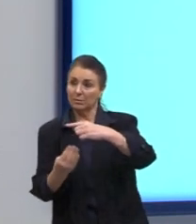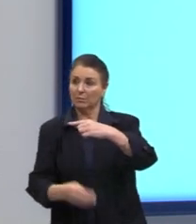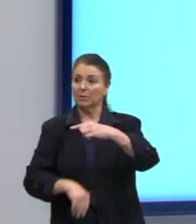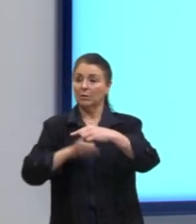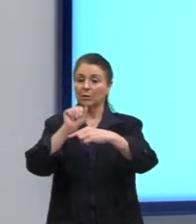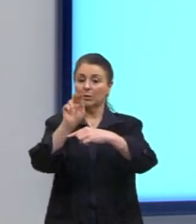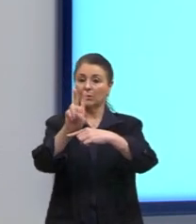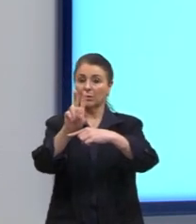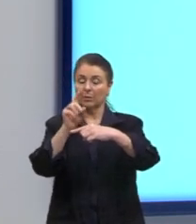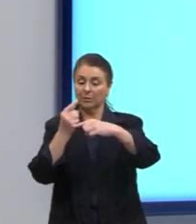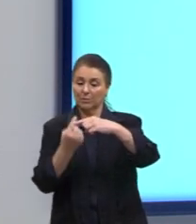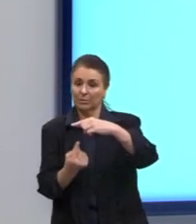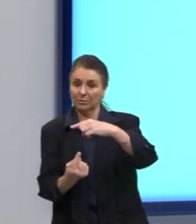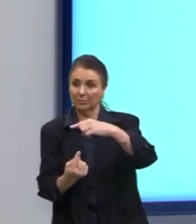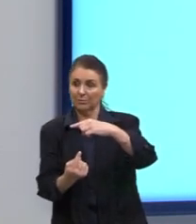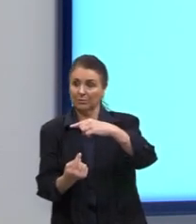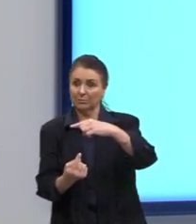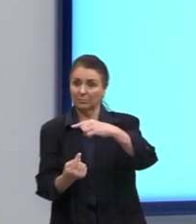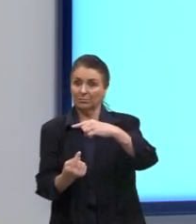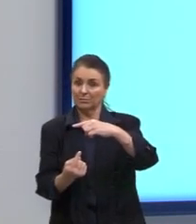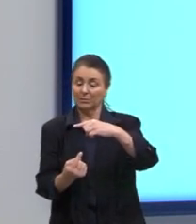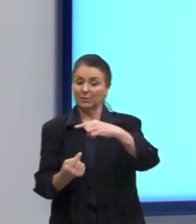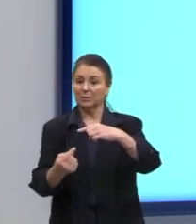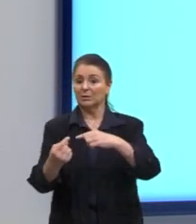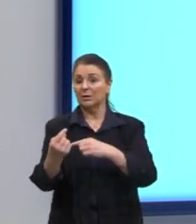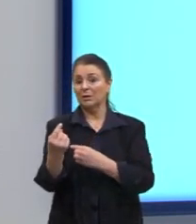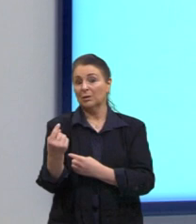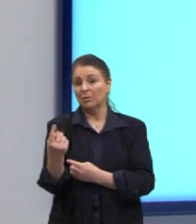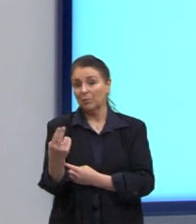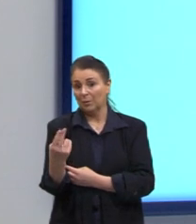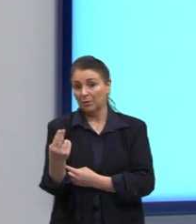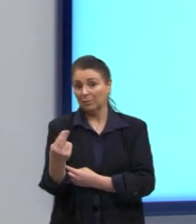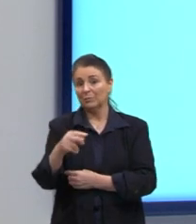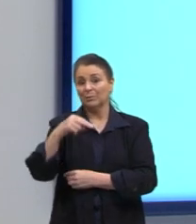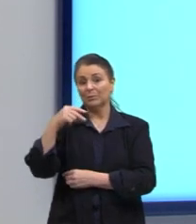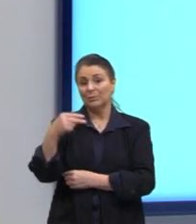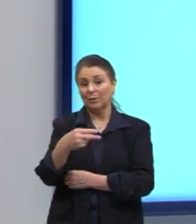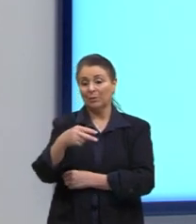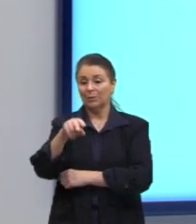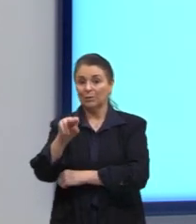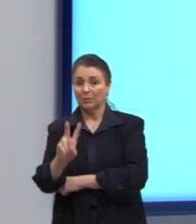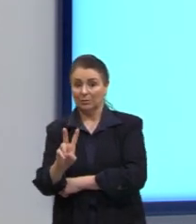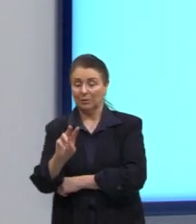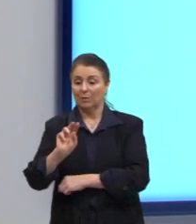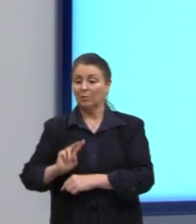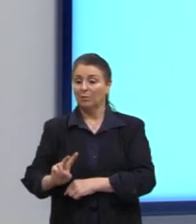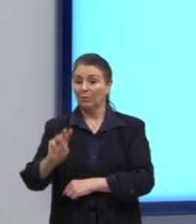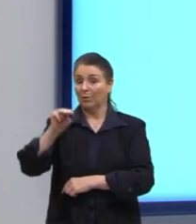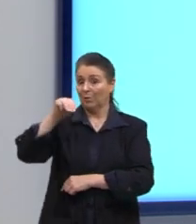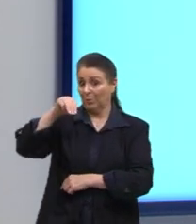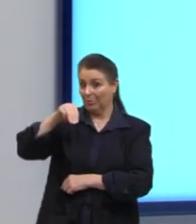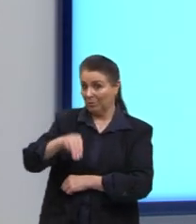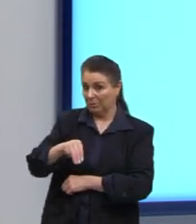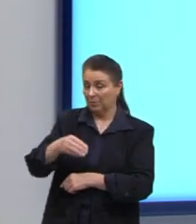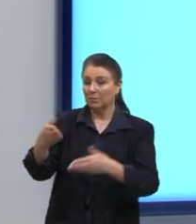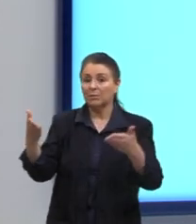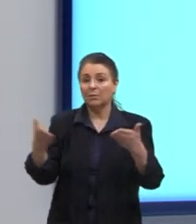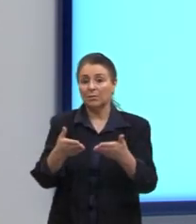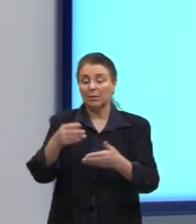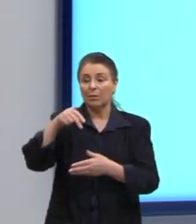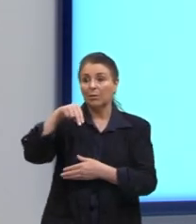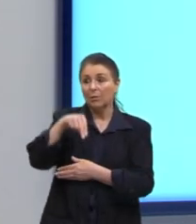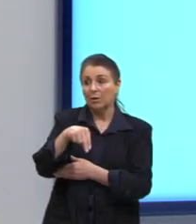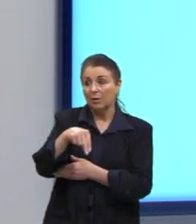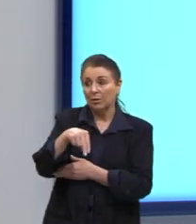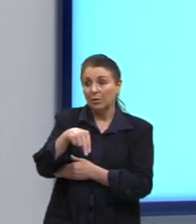dois sobre um que simplificando é igual a 2 esse é o valor do M como que eu vou determinar o n